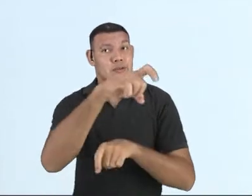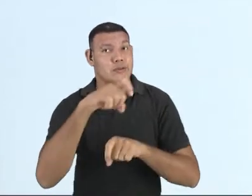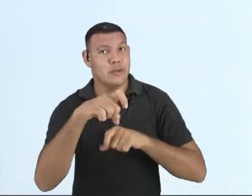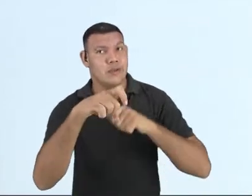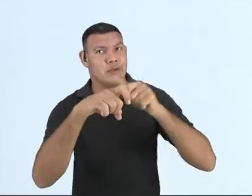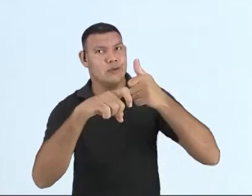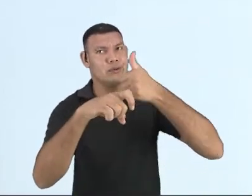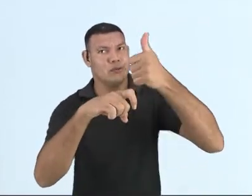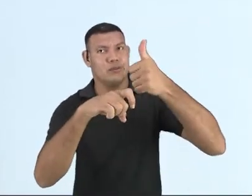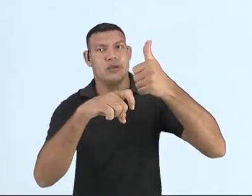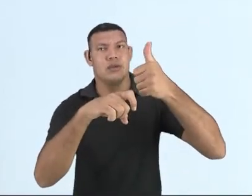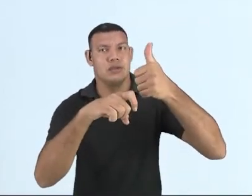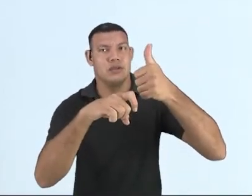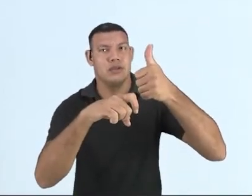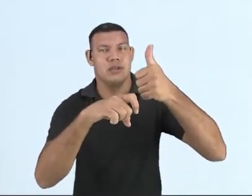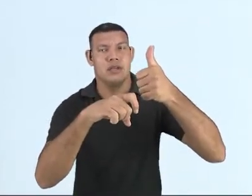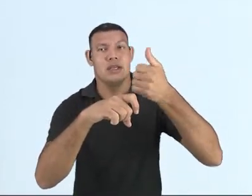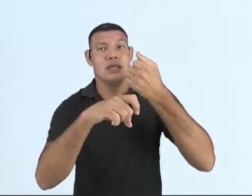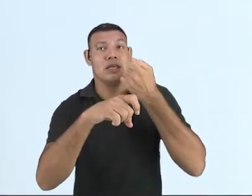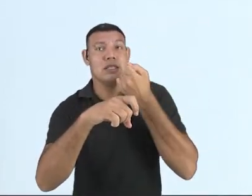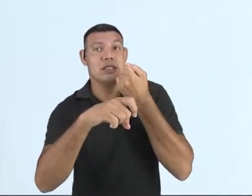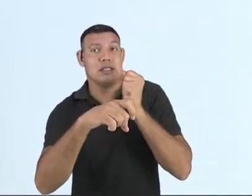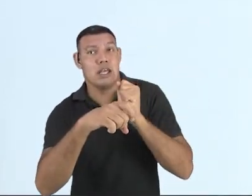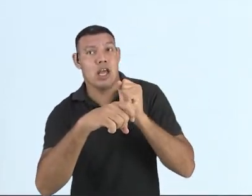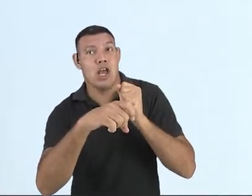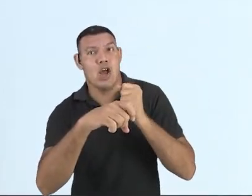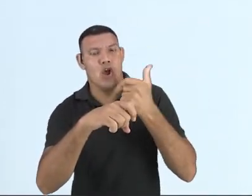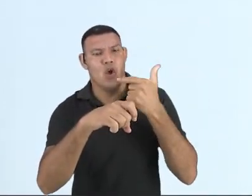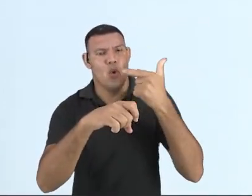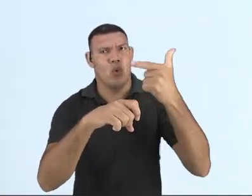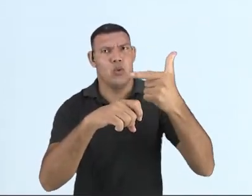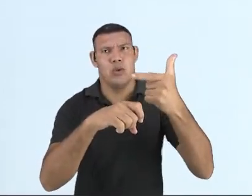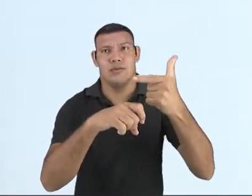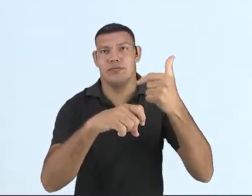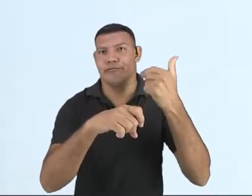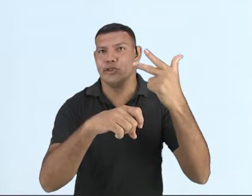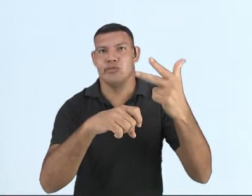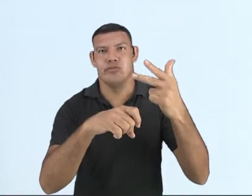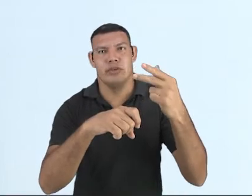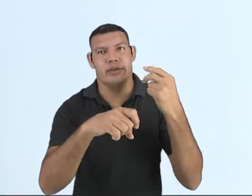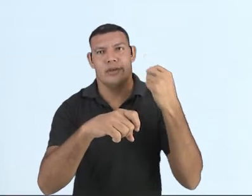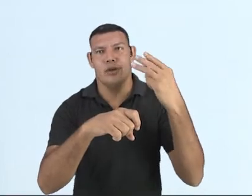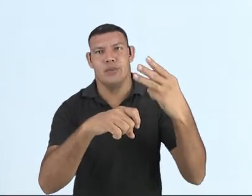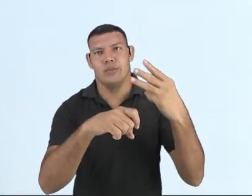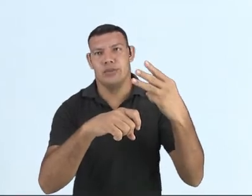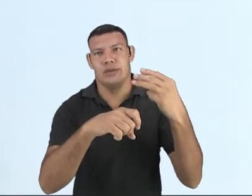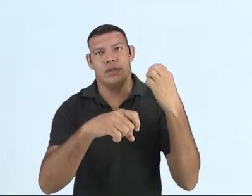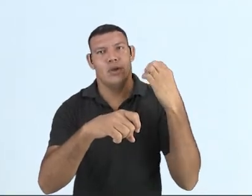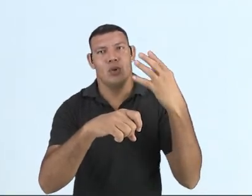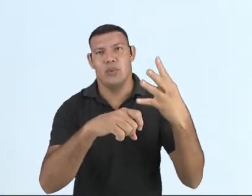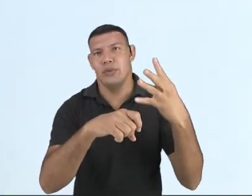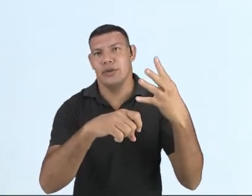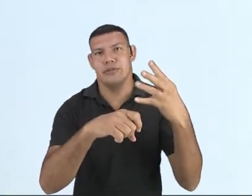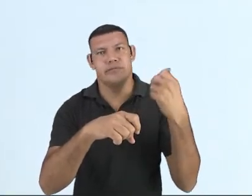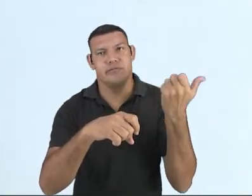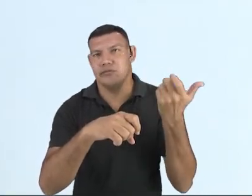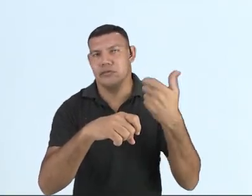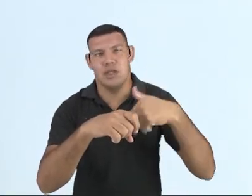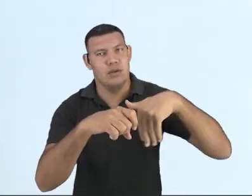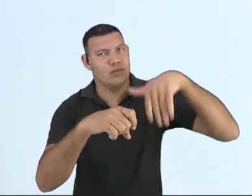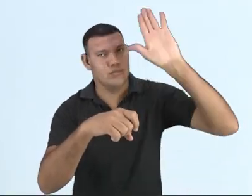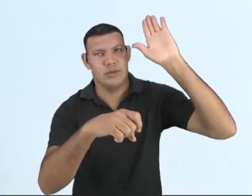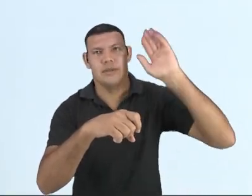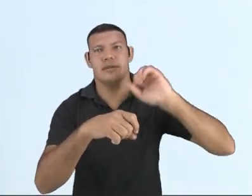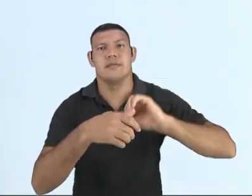tem que ser o número um porque de acordo com o grau maior nos vai determinar se a equação do primeiro grau do 2º grau e assim